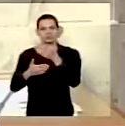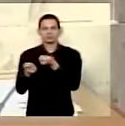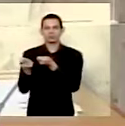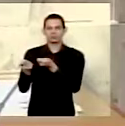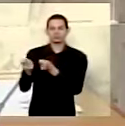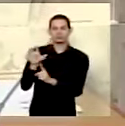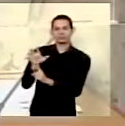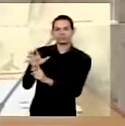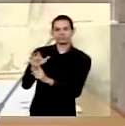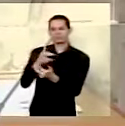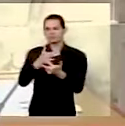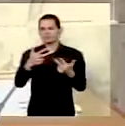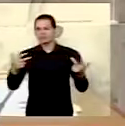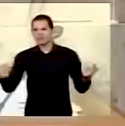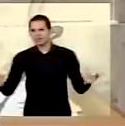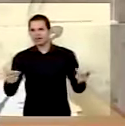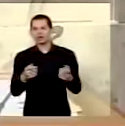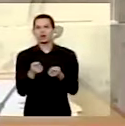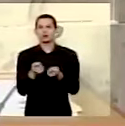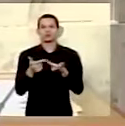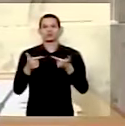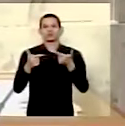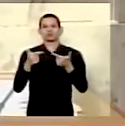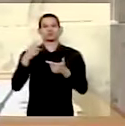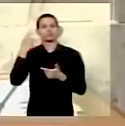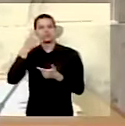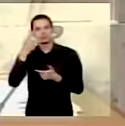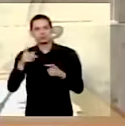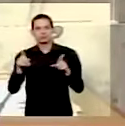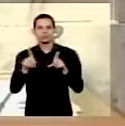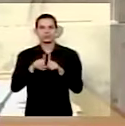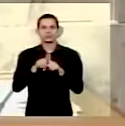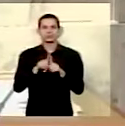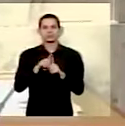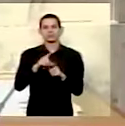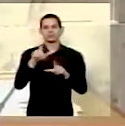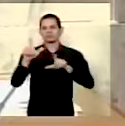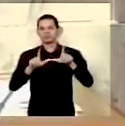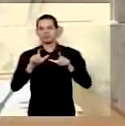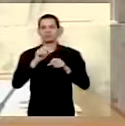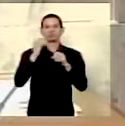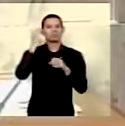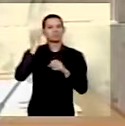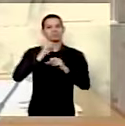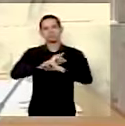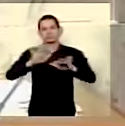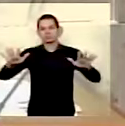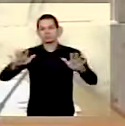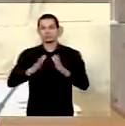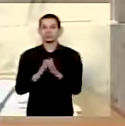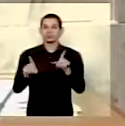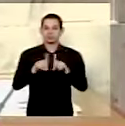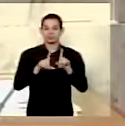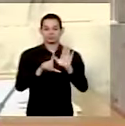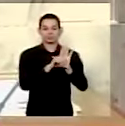manipulação por meios diversos, como o ativismo político e midiático. Mais uma vez, a lei,